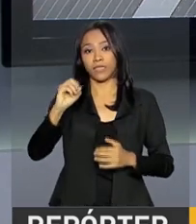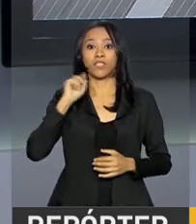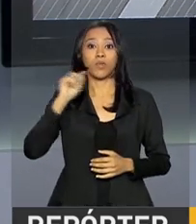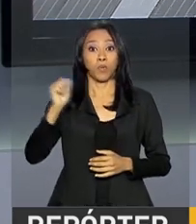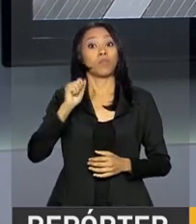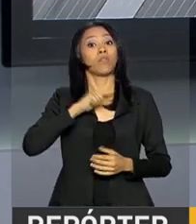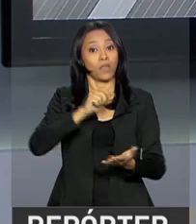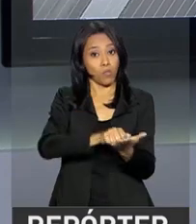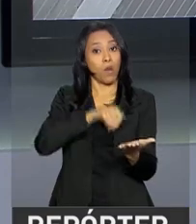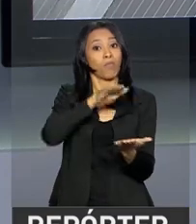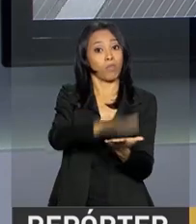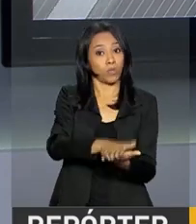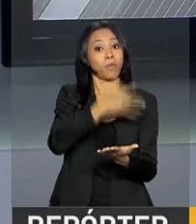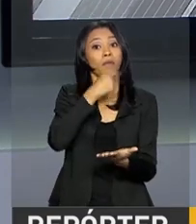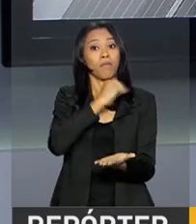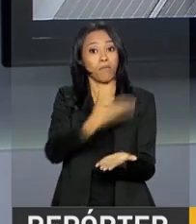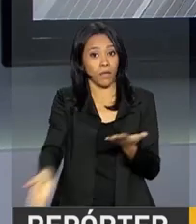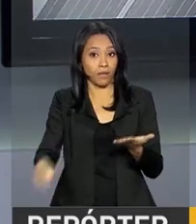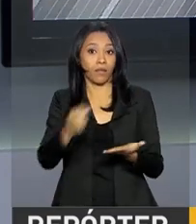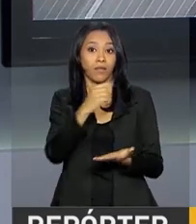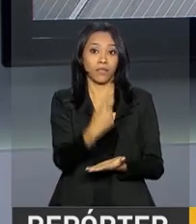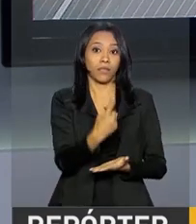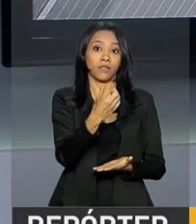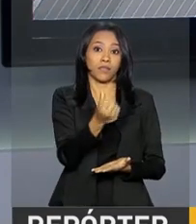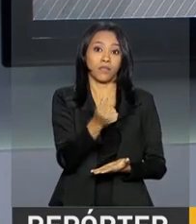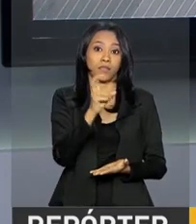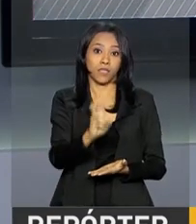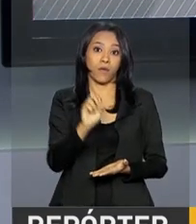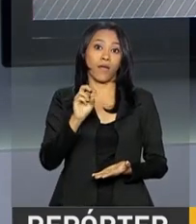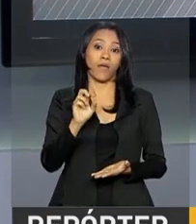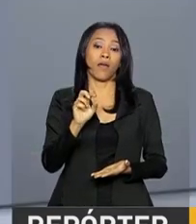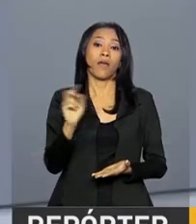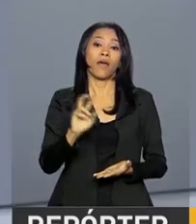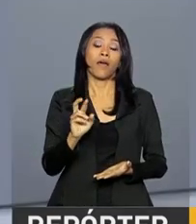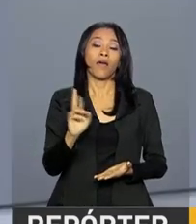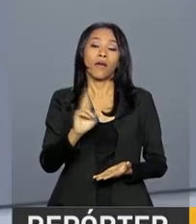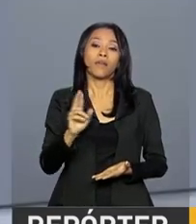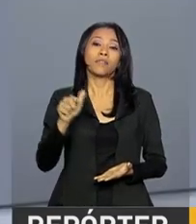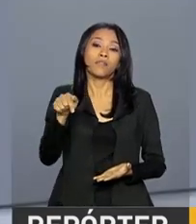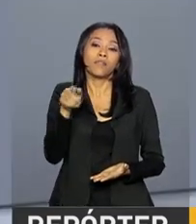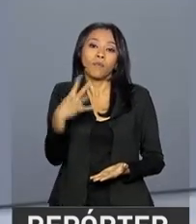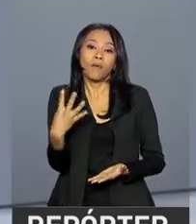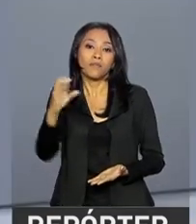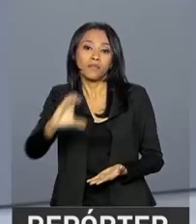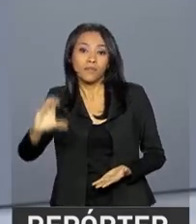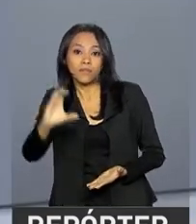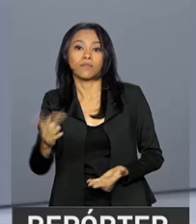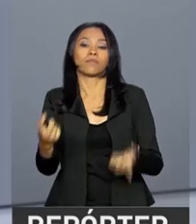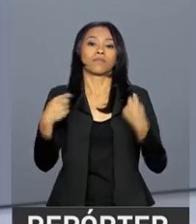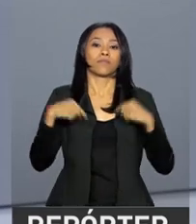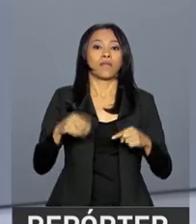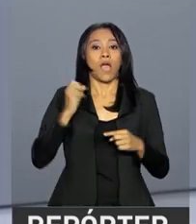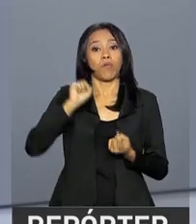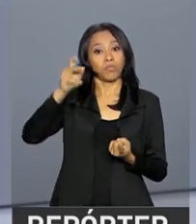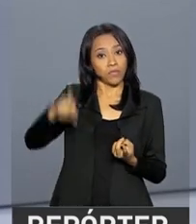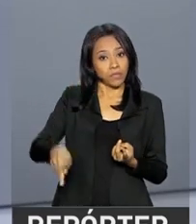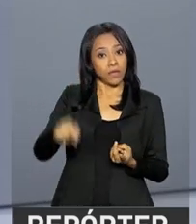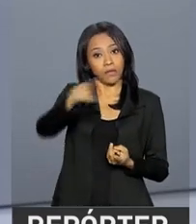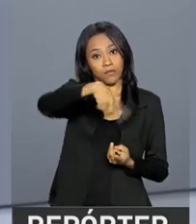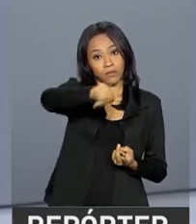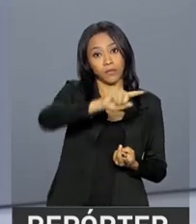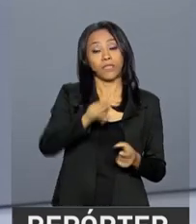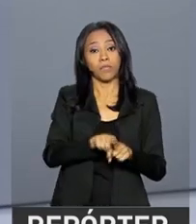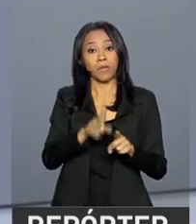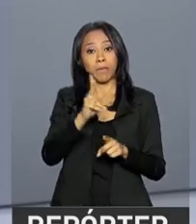perder o prazo é de R$ 165,74. E os aposentados e pensionistas do INSS